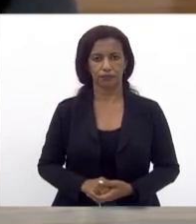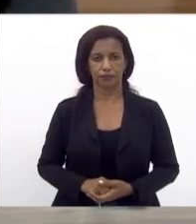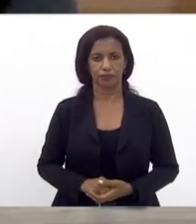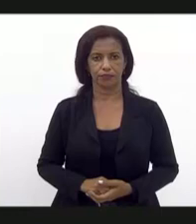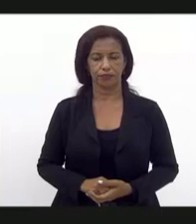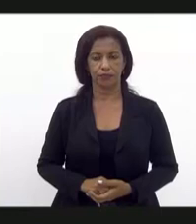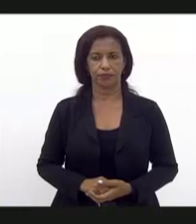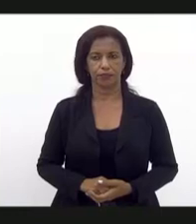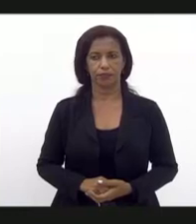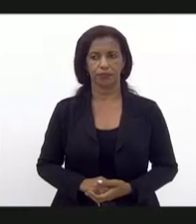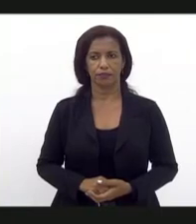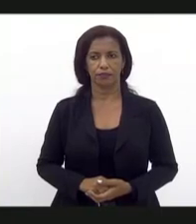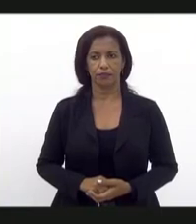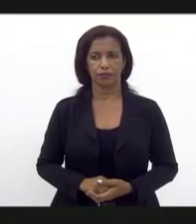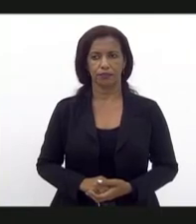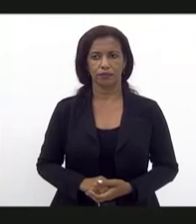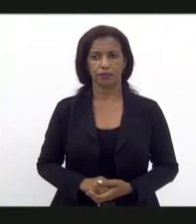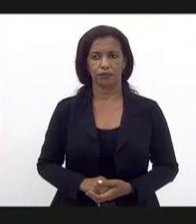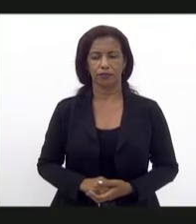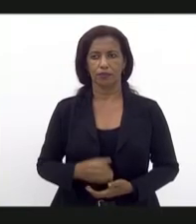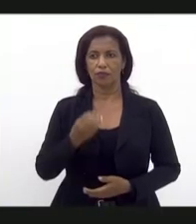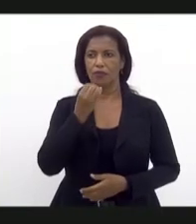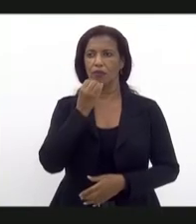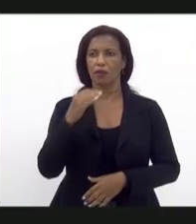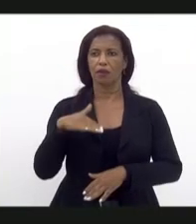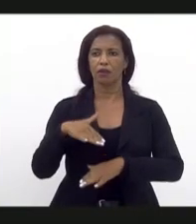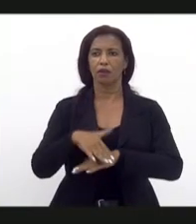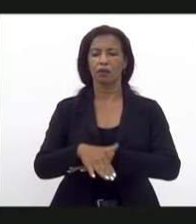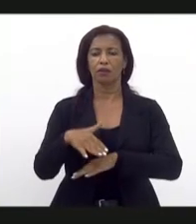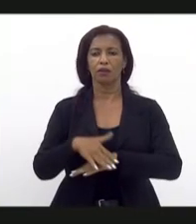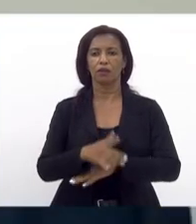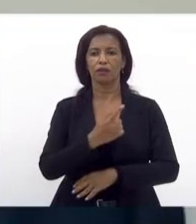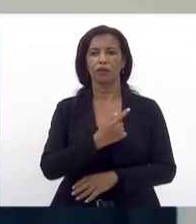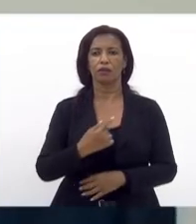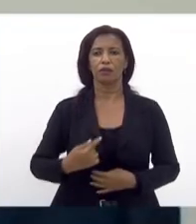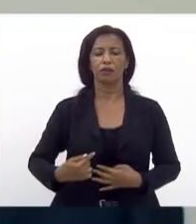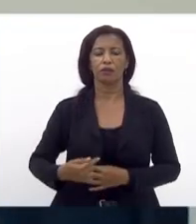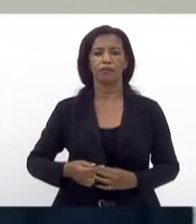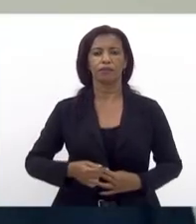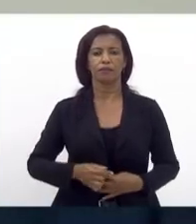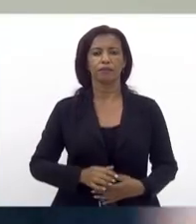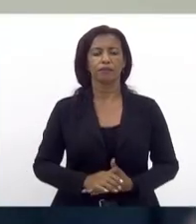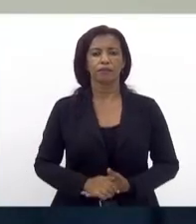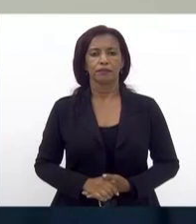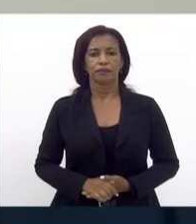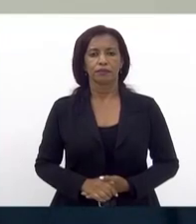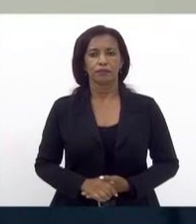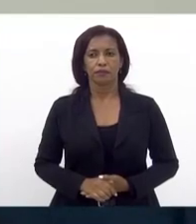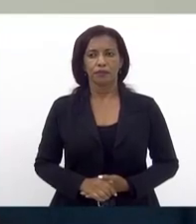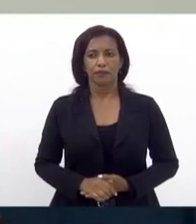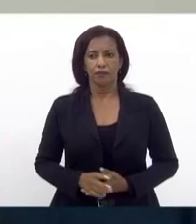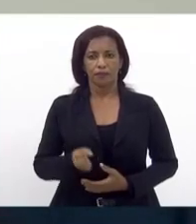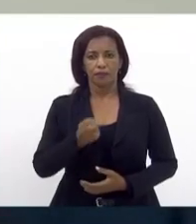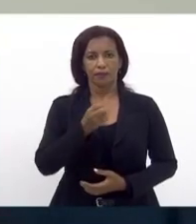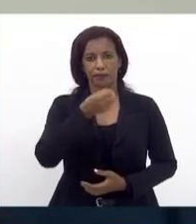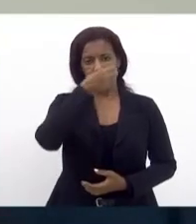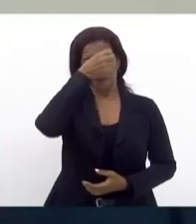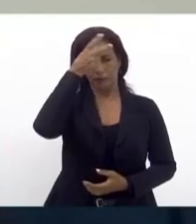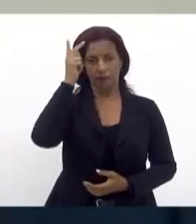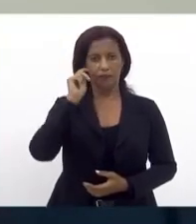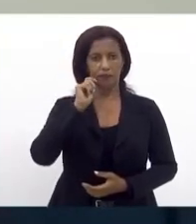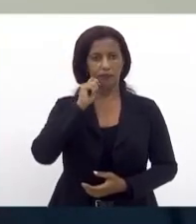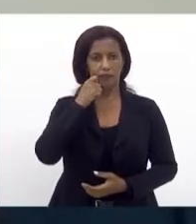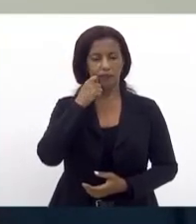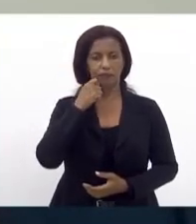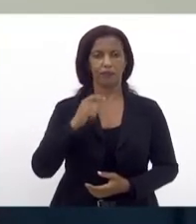Obrigado. Boa noite, governador Siciliano. Prefeito Eduardo Paes, boa